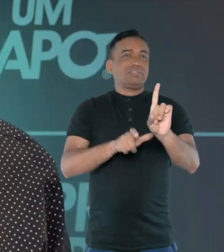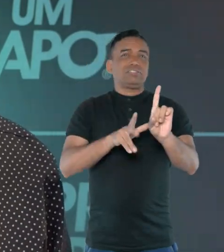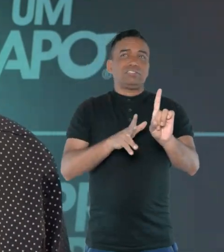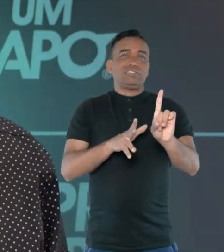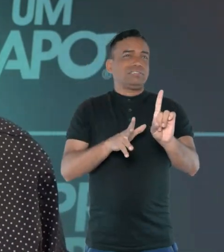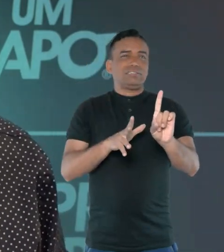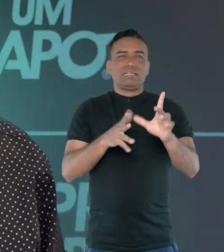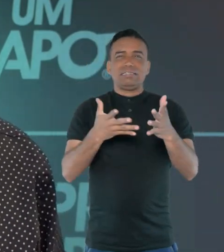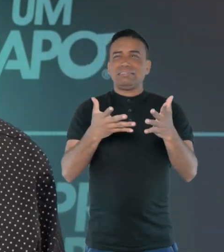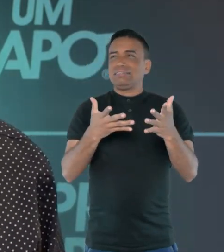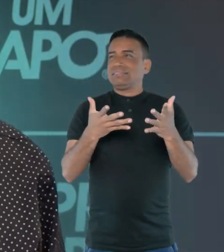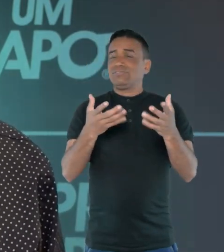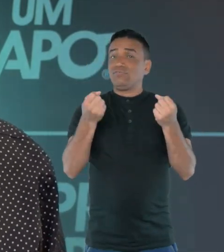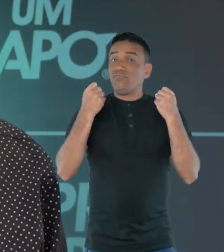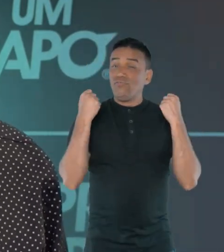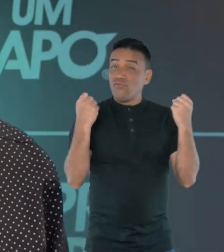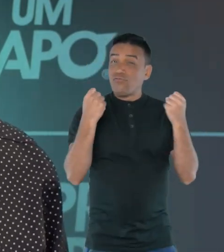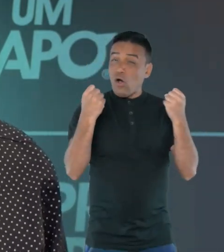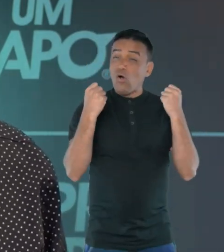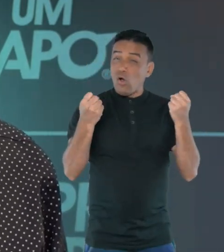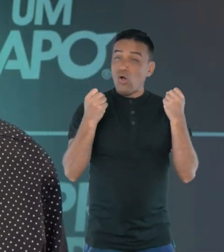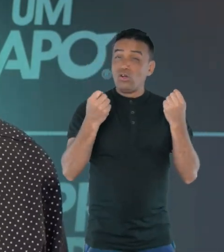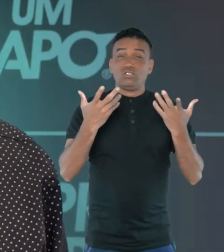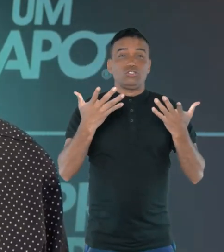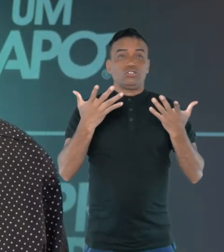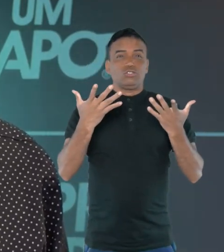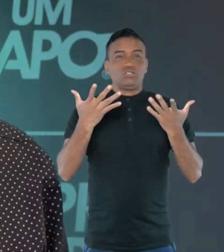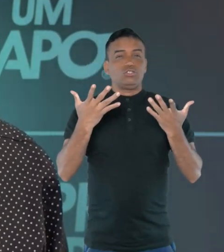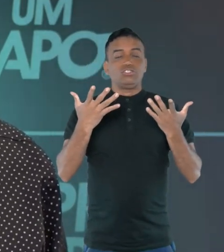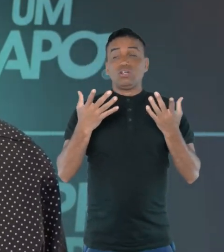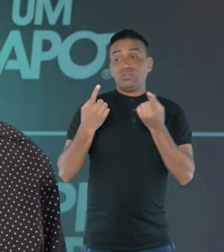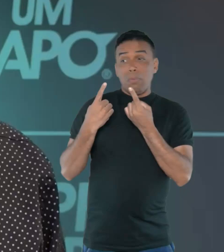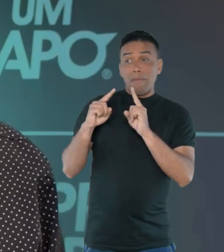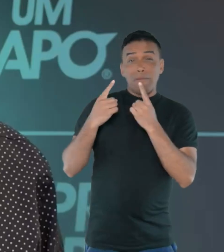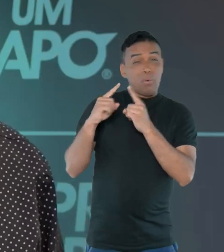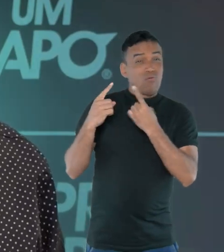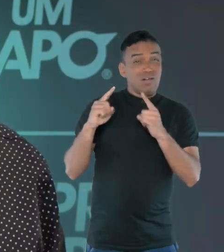tão intensas assim. Há uma provocação.